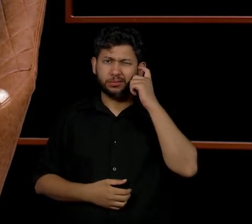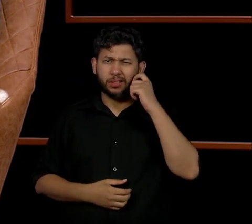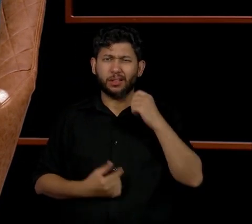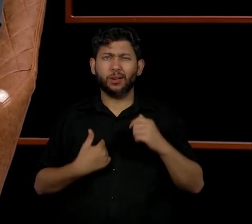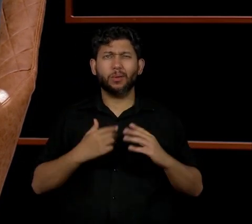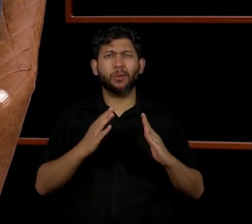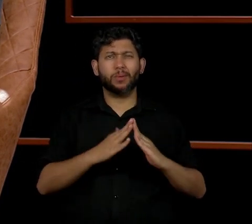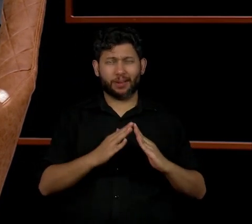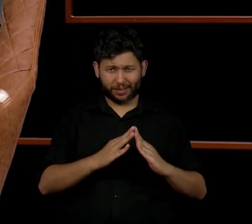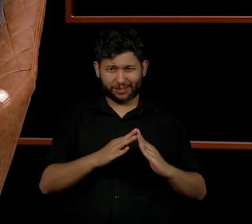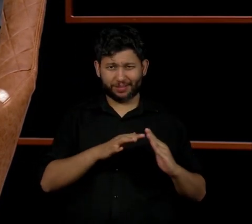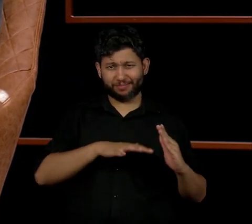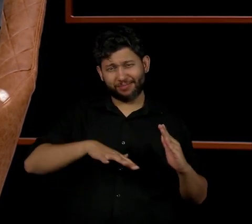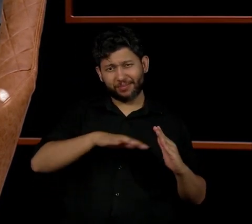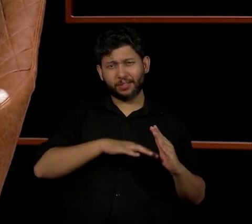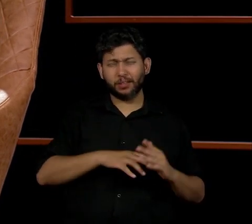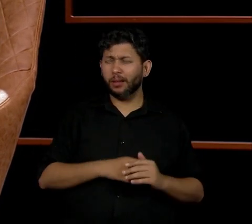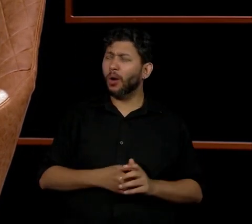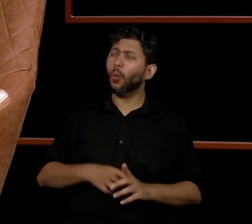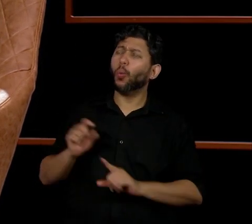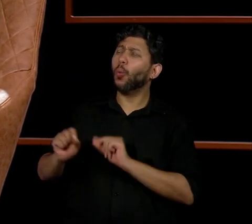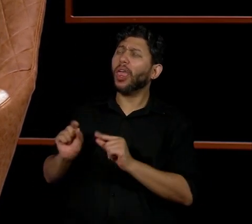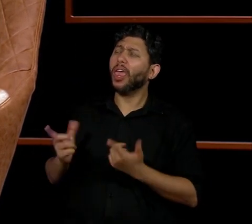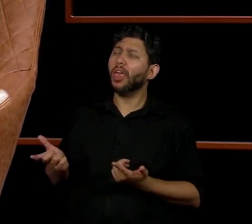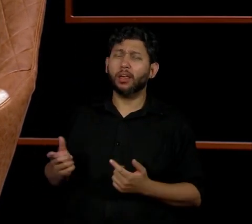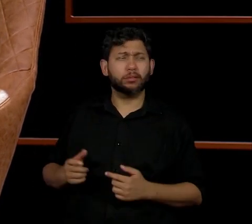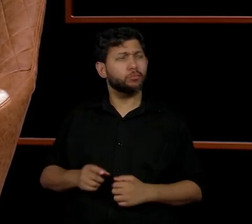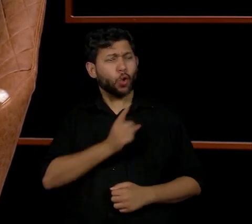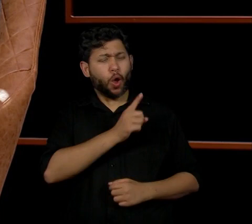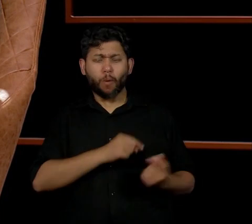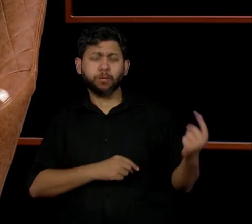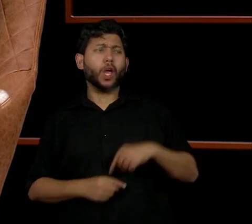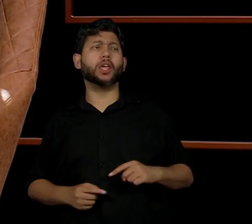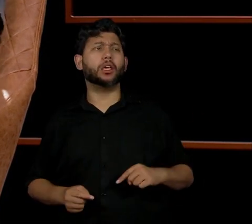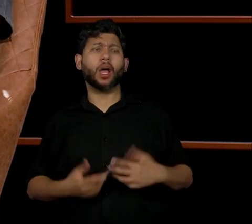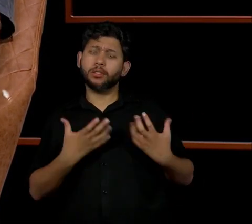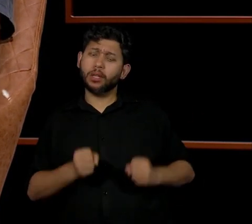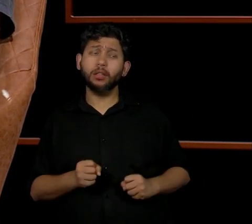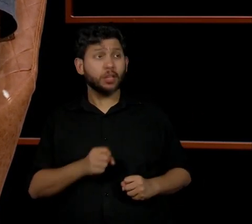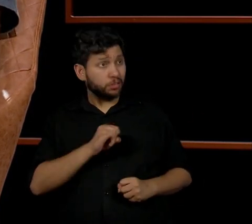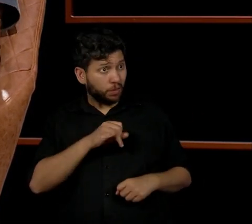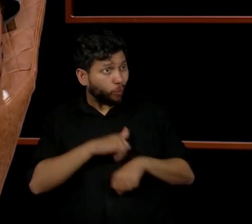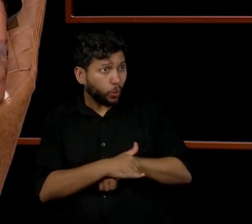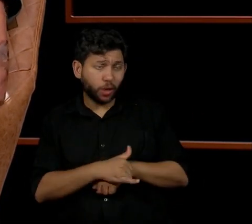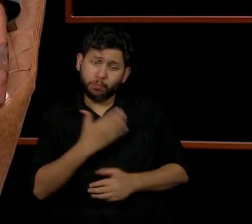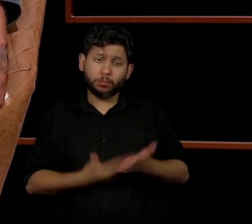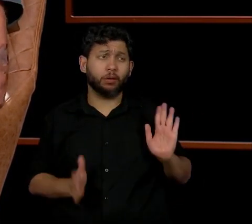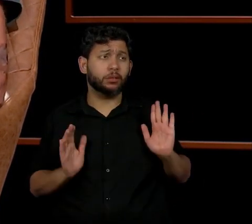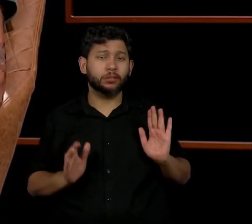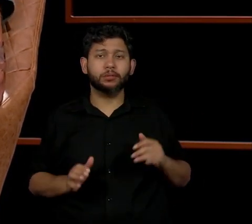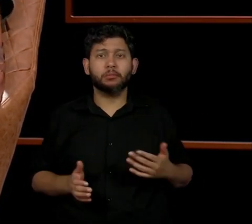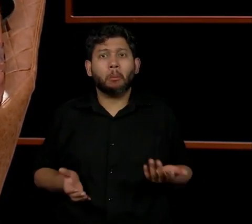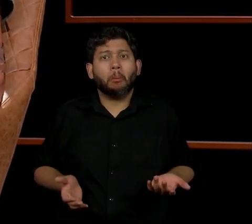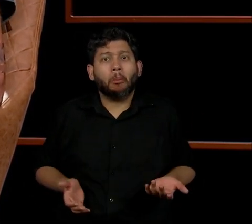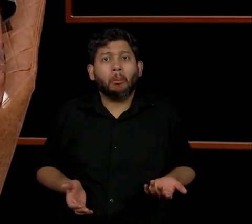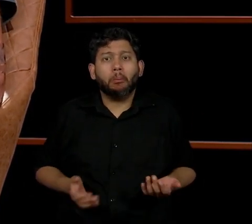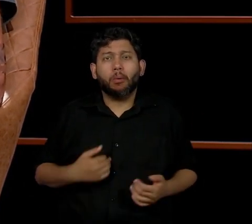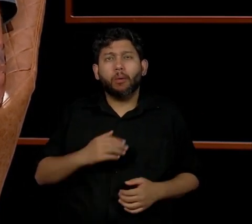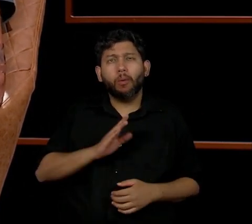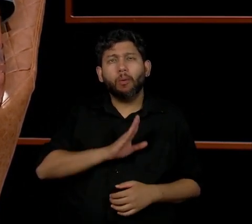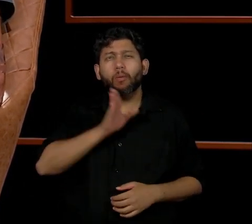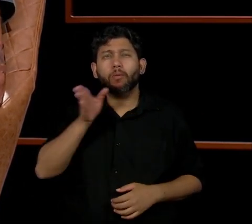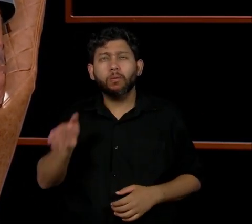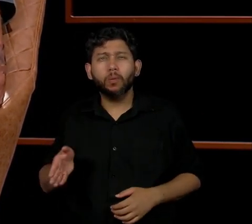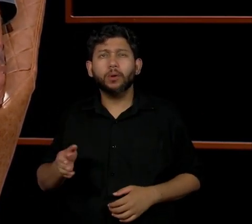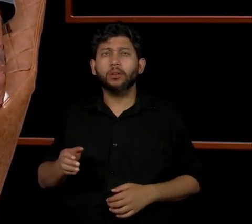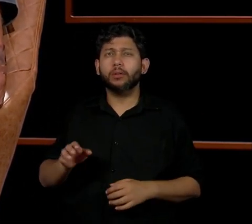na Pompeia. Eu falei: o que é, Nalva? Não, vem aqui, é pegar ou largar. Aí eu fui lá. Parei o carro na porta, o portão estava